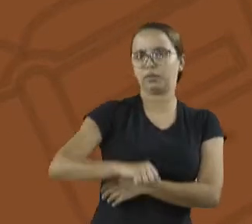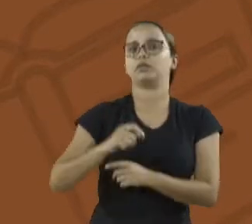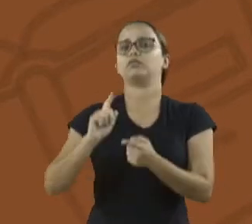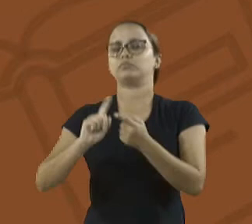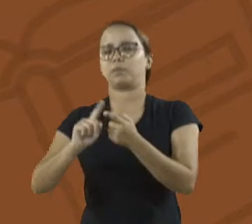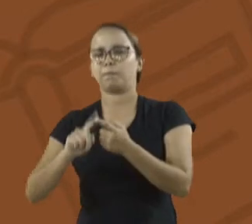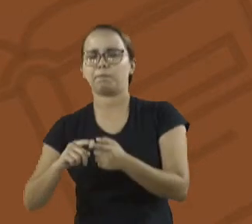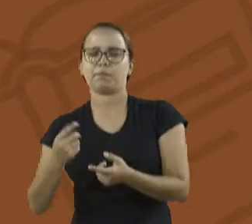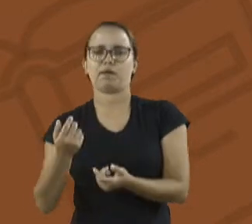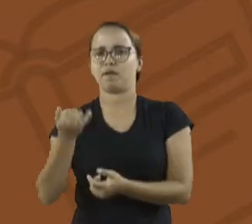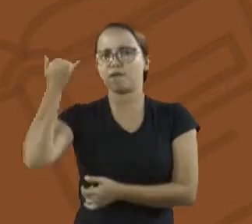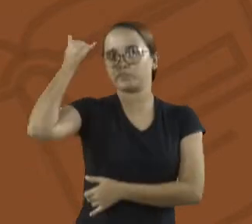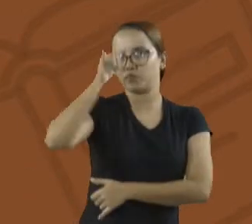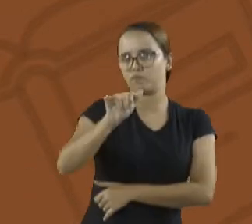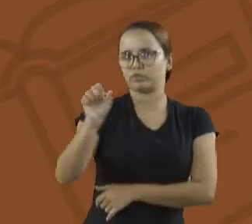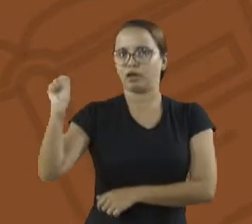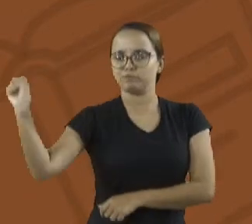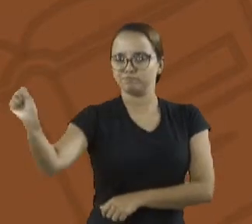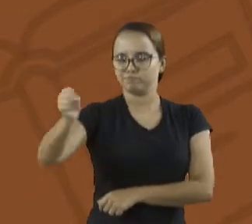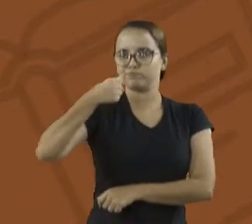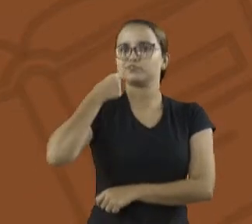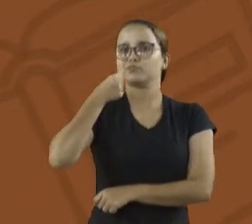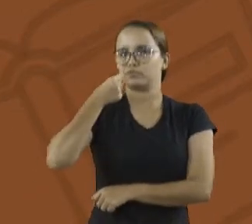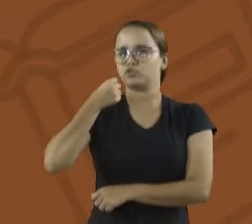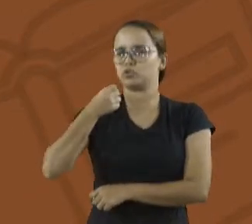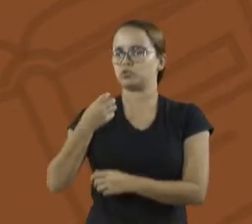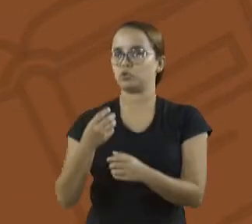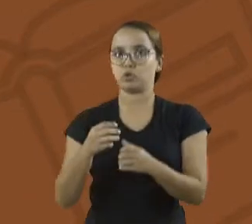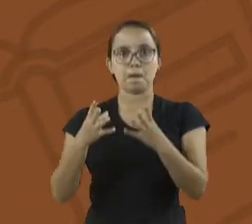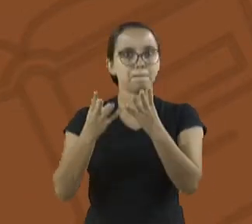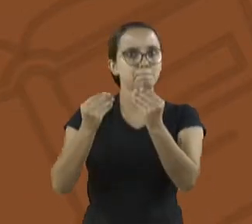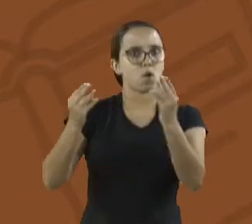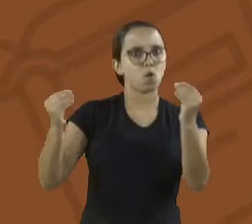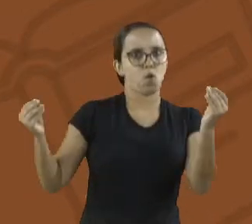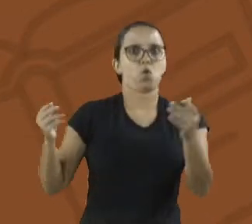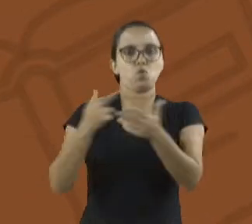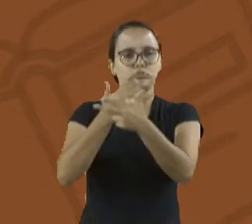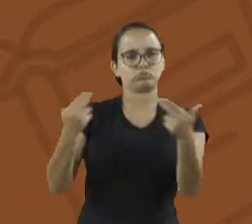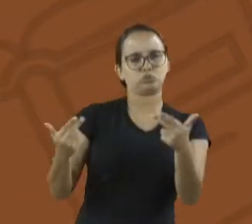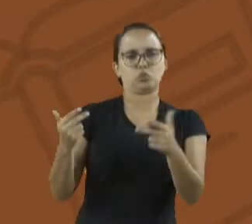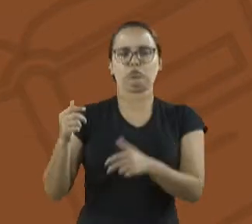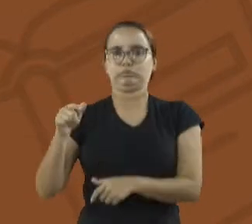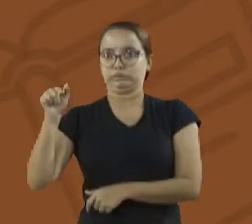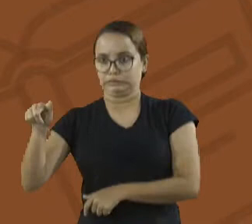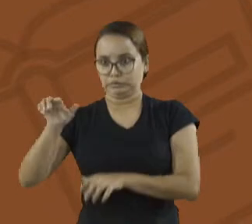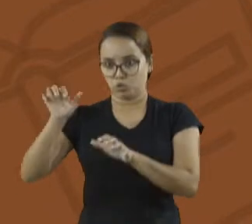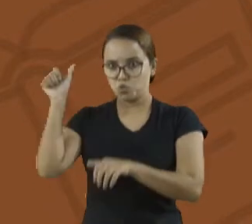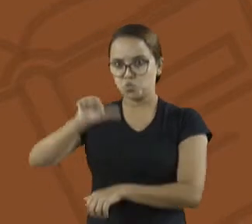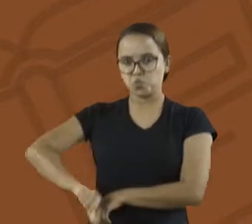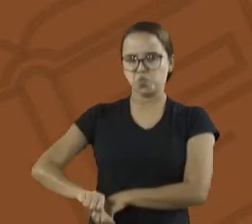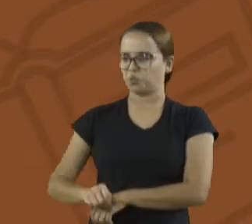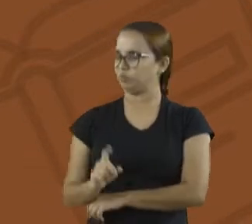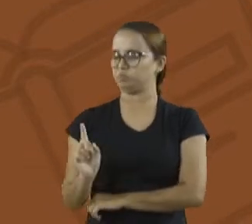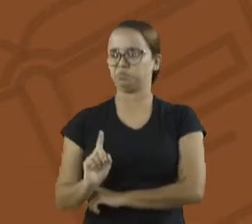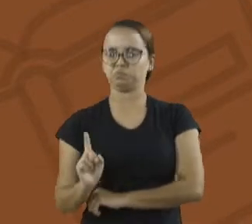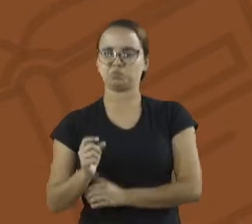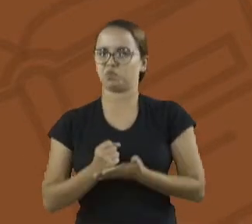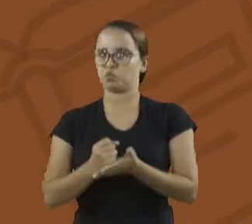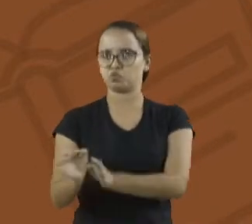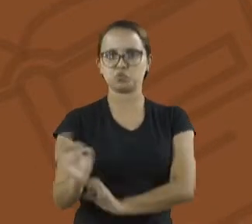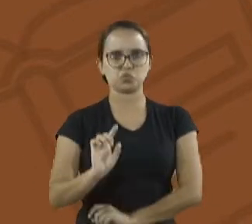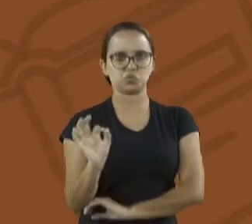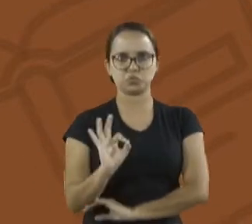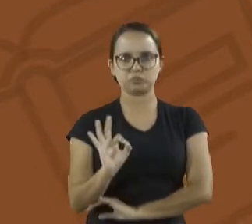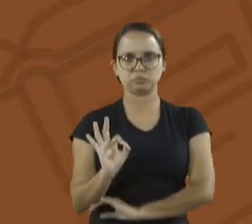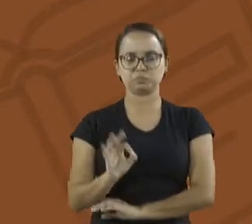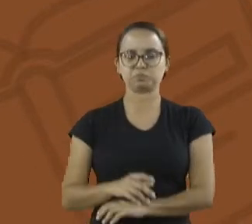cervejinha, tem que se evitar. Excessos nunca são legais. Os fatores hereditários são